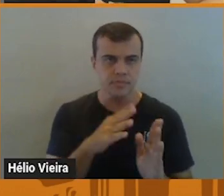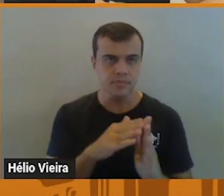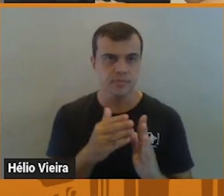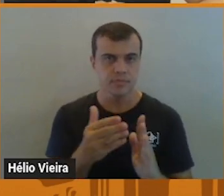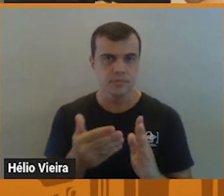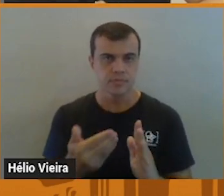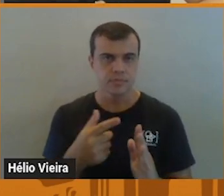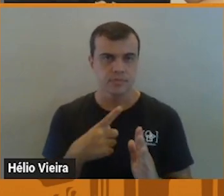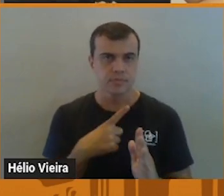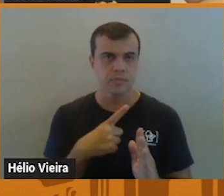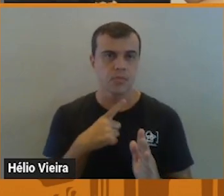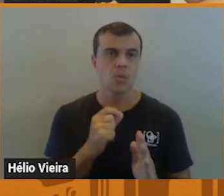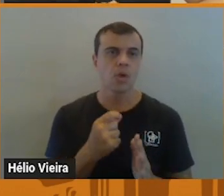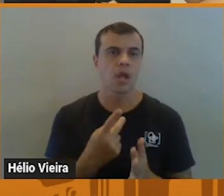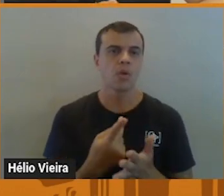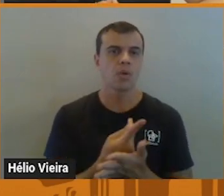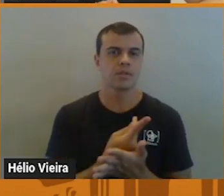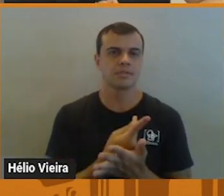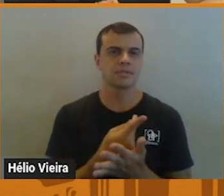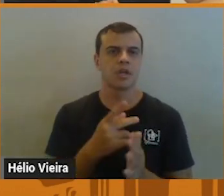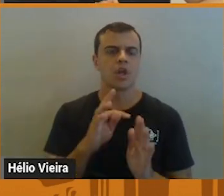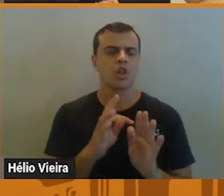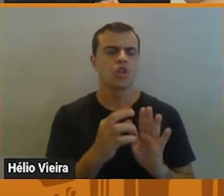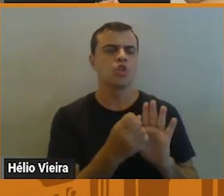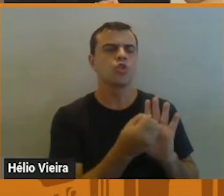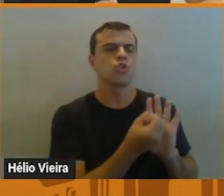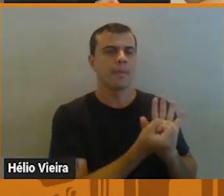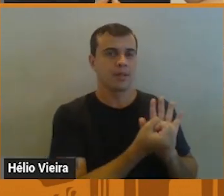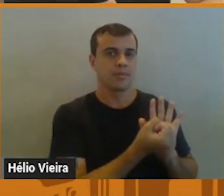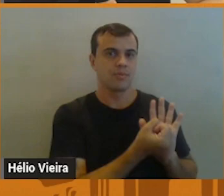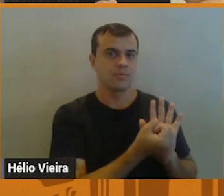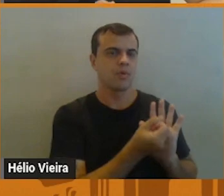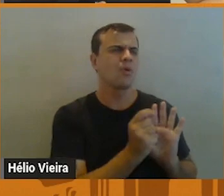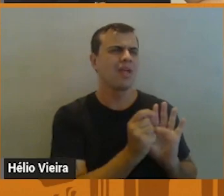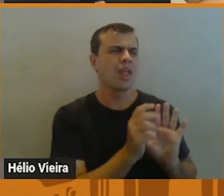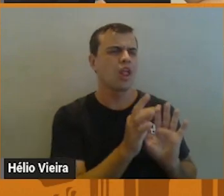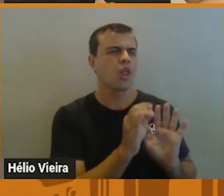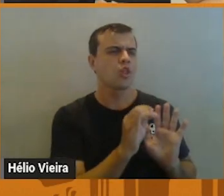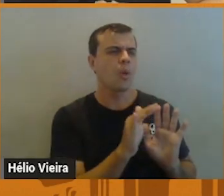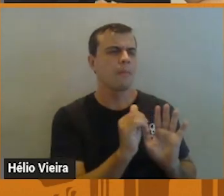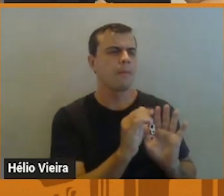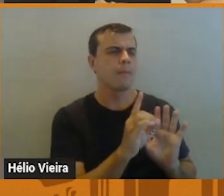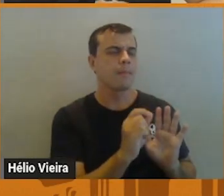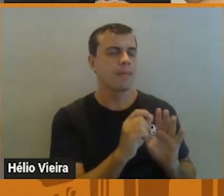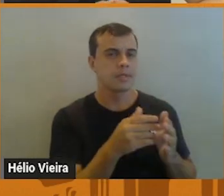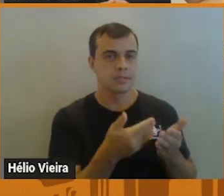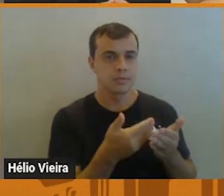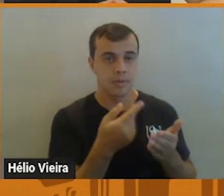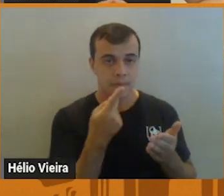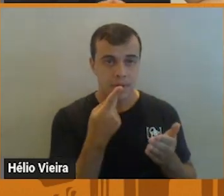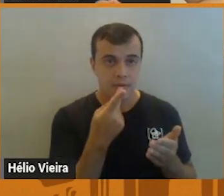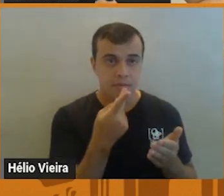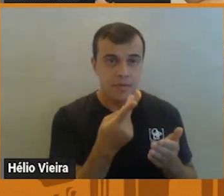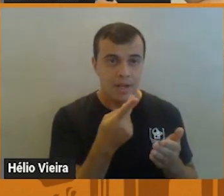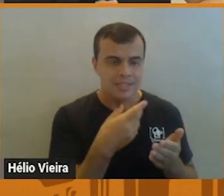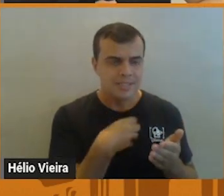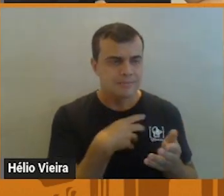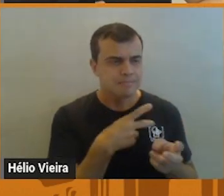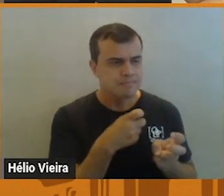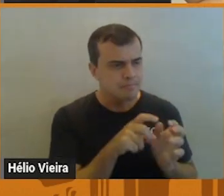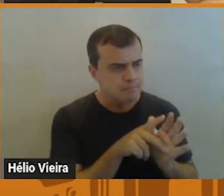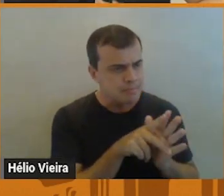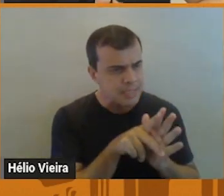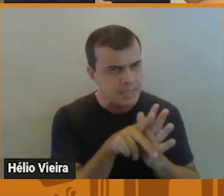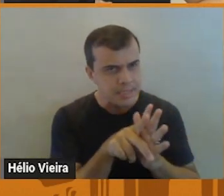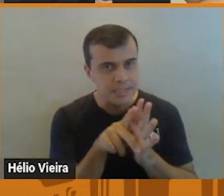tombamento e o que são os tombados. É justamente para fazer com que eles pesquisem, que